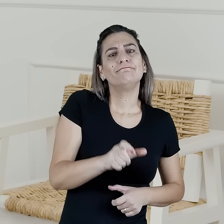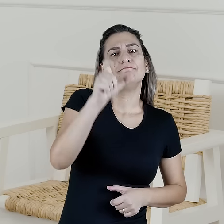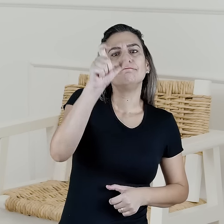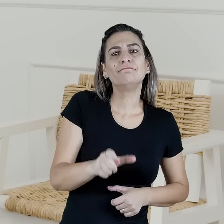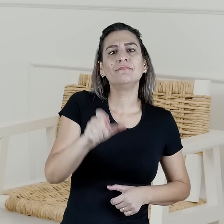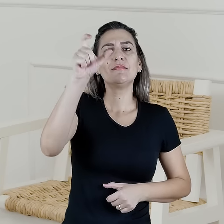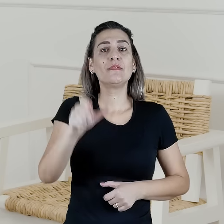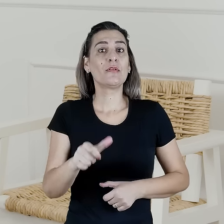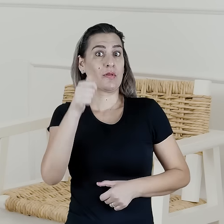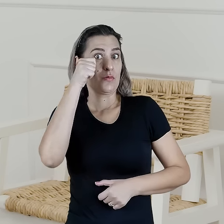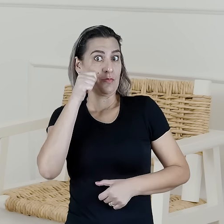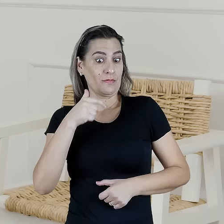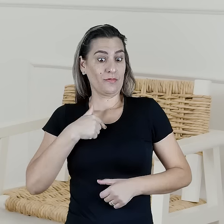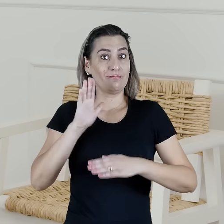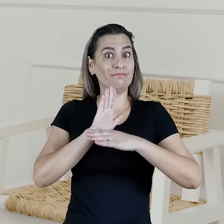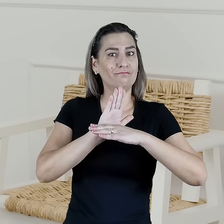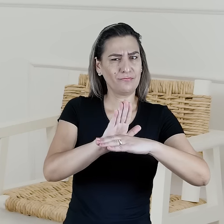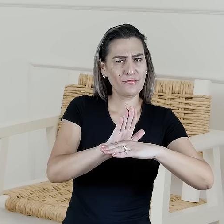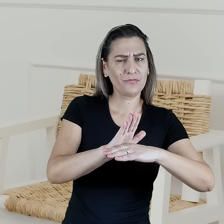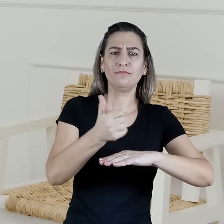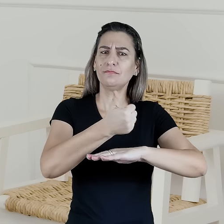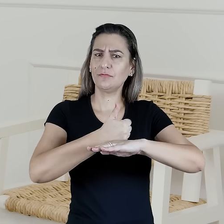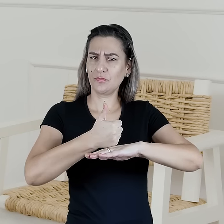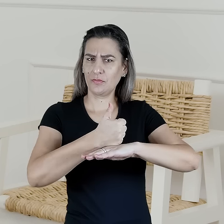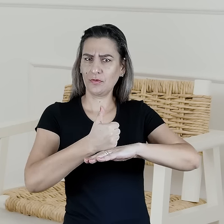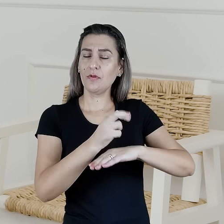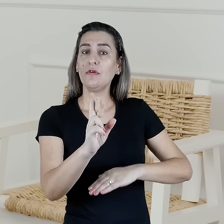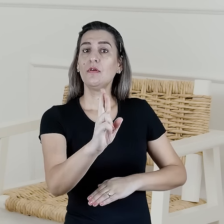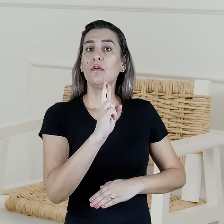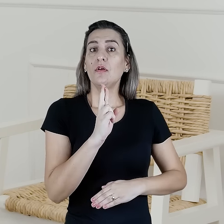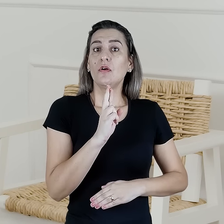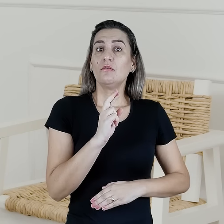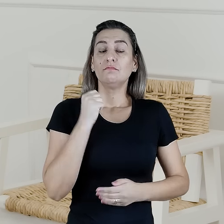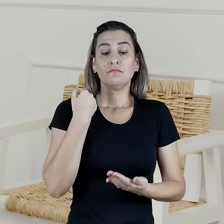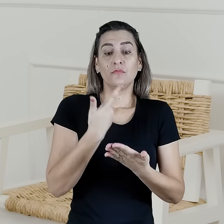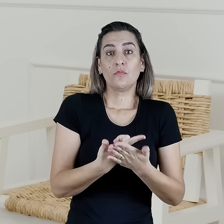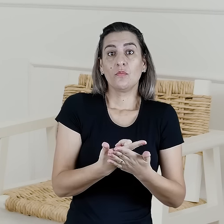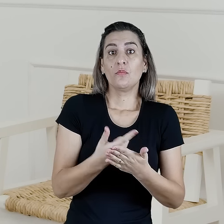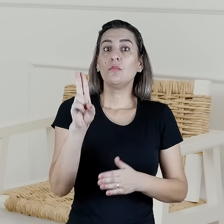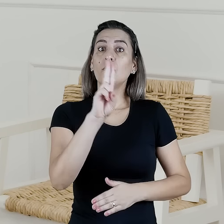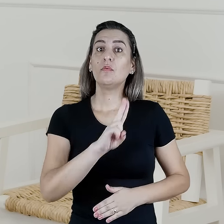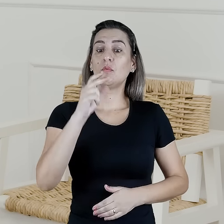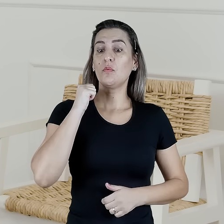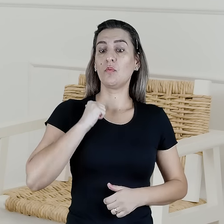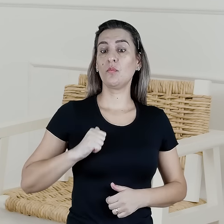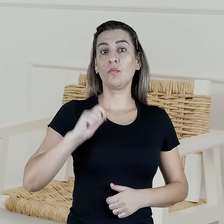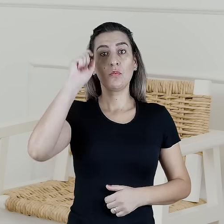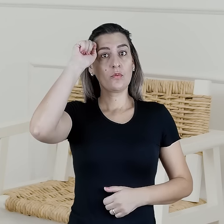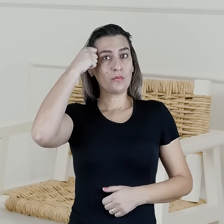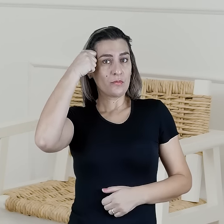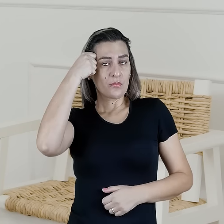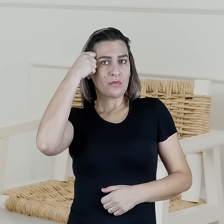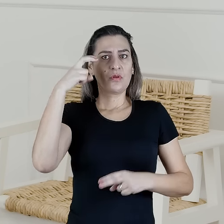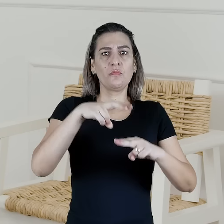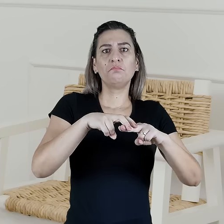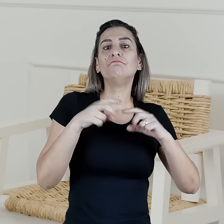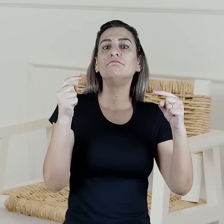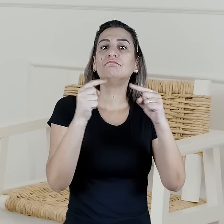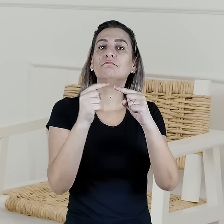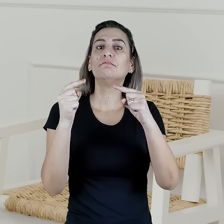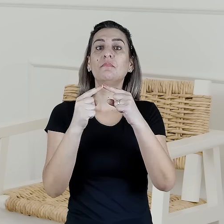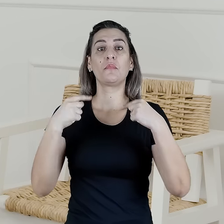das mulheres que eu atendo na consultoria de imagem me falam que só compram e usam bolsas pretas porque dizem elas